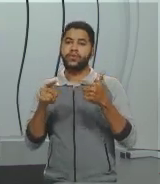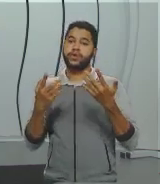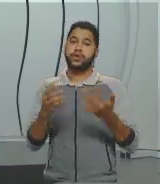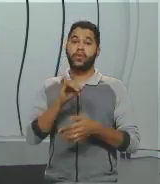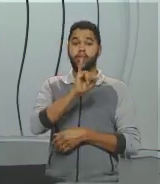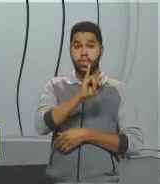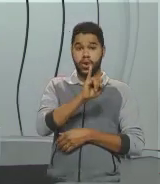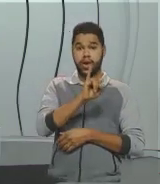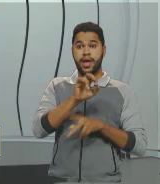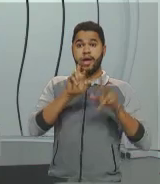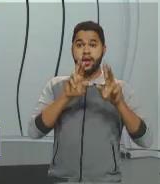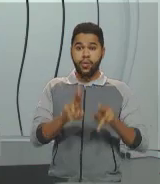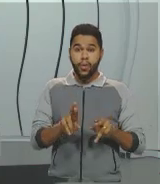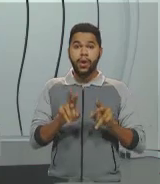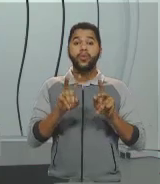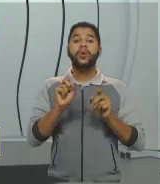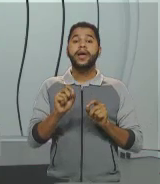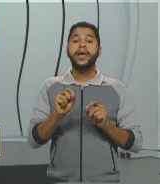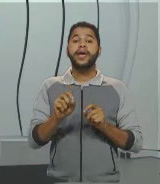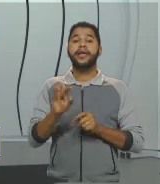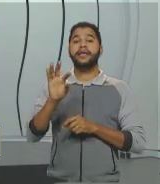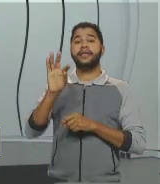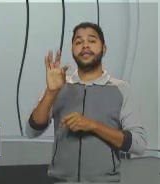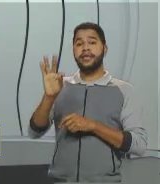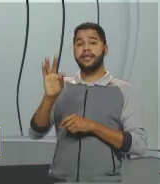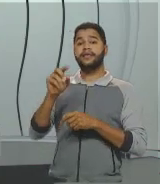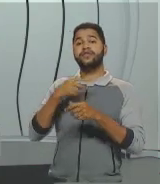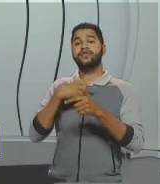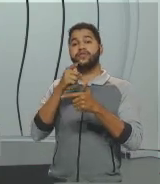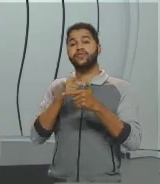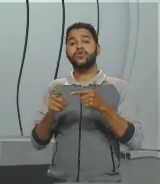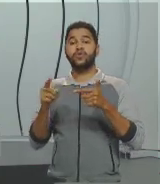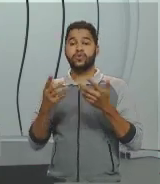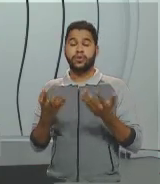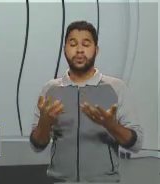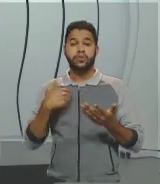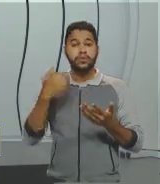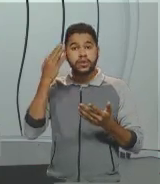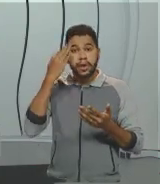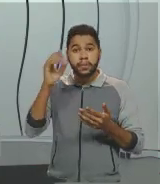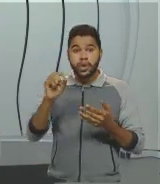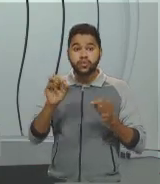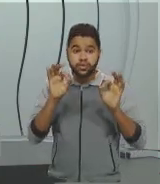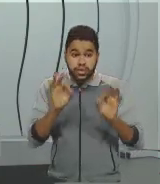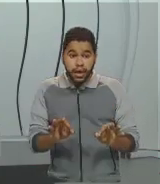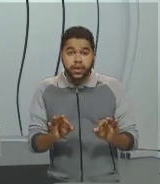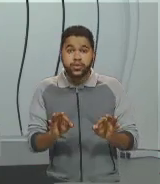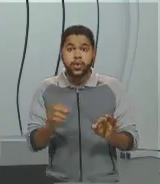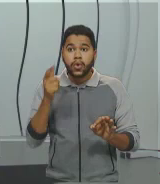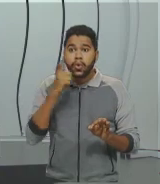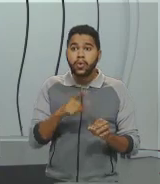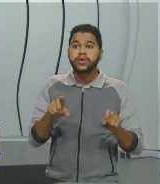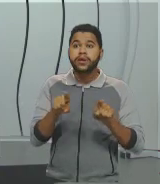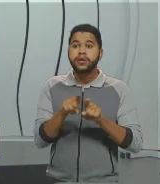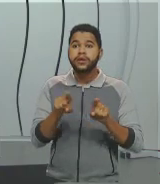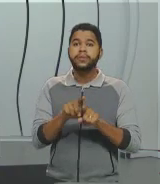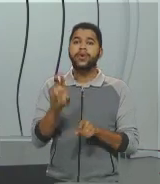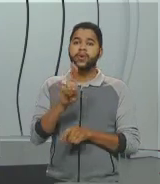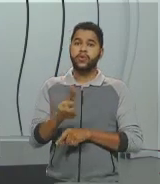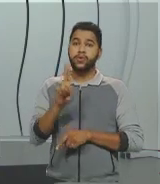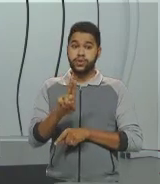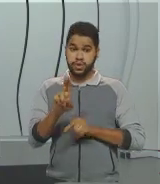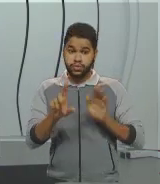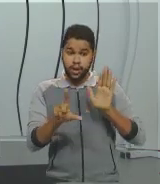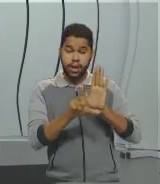pela resistência equivalente. E aí, sabendo do valor da corrente elétrica, a gente consegue também, usando a primeira lei de